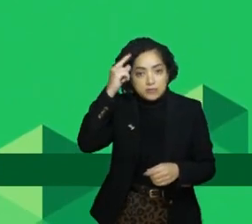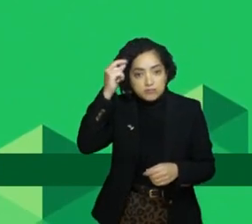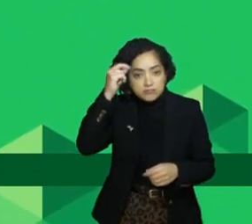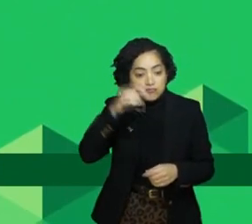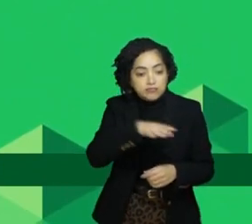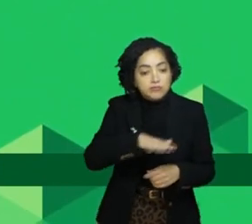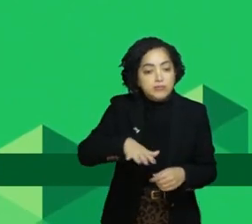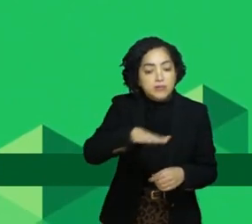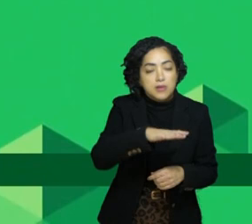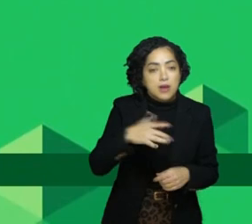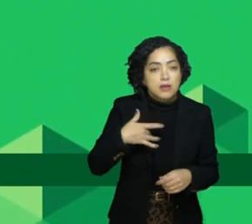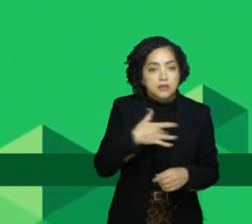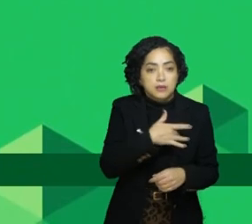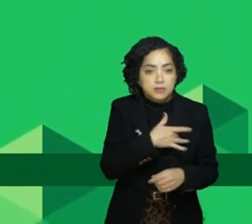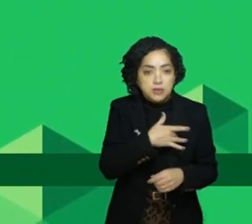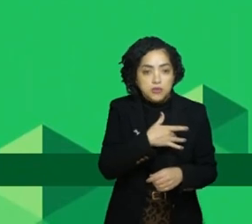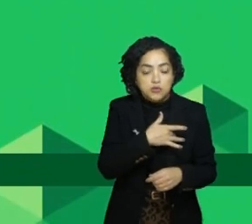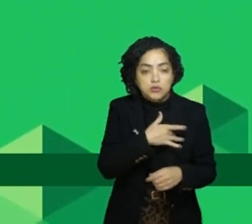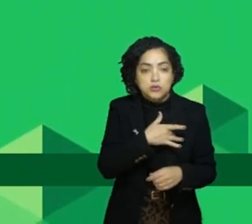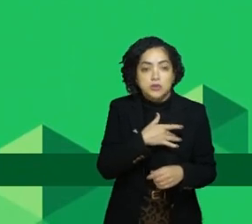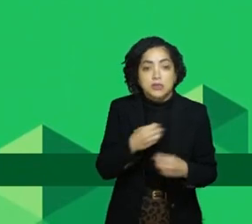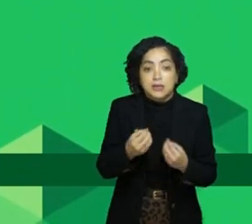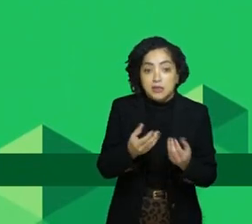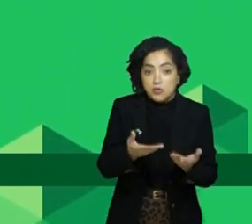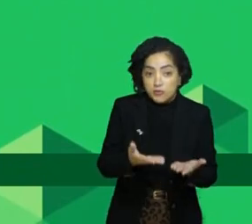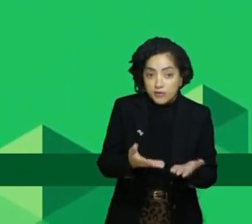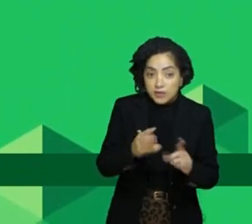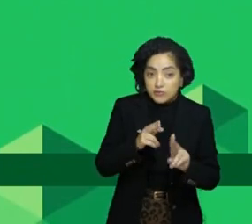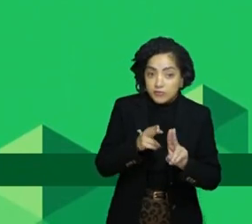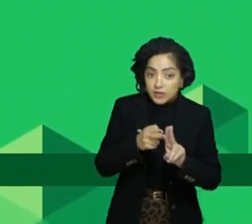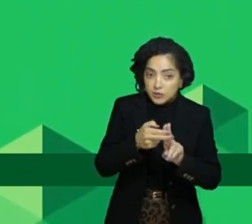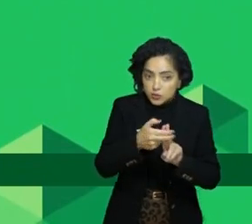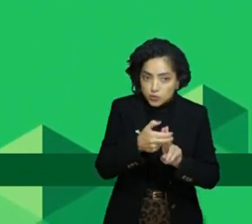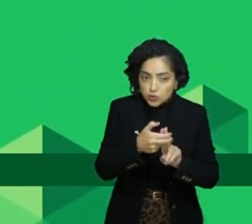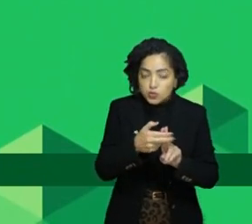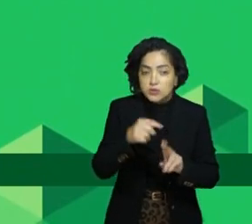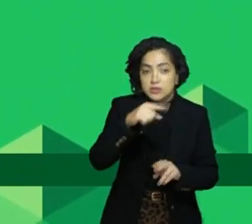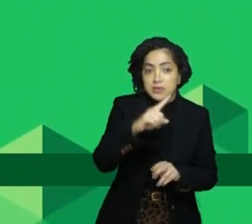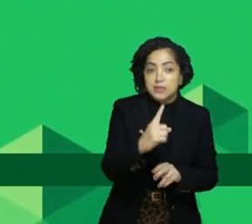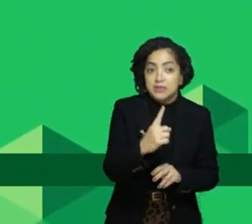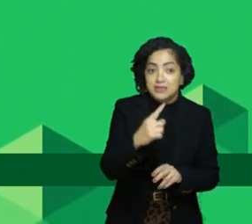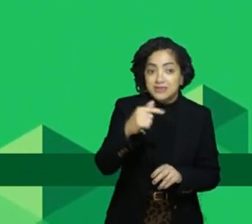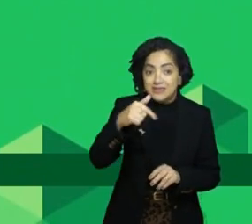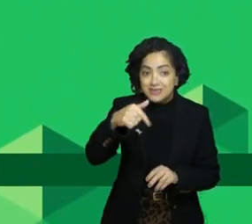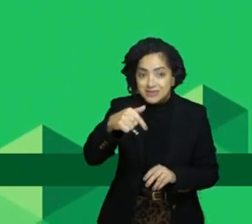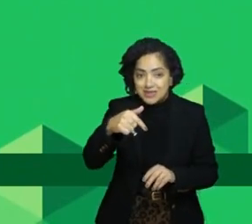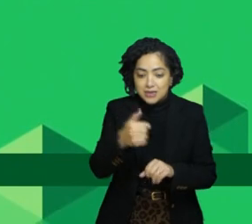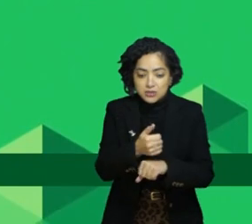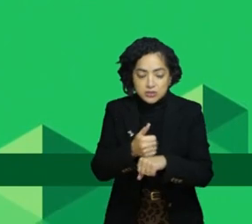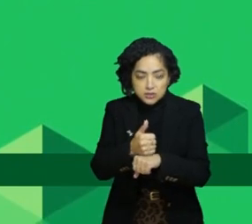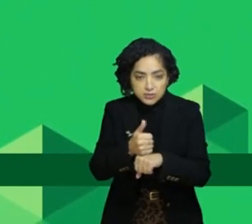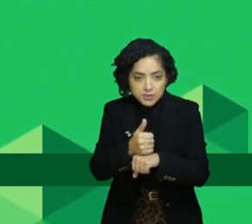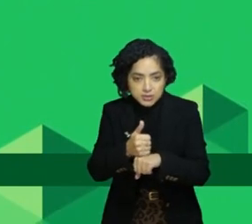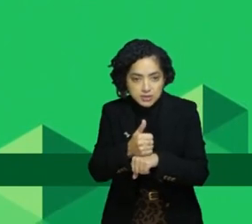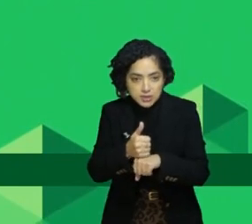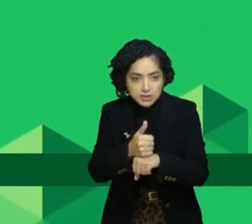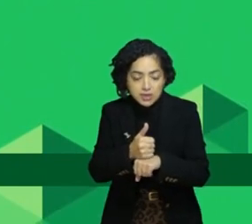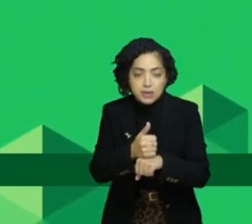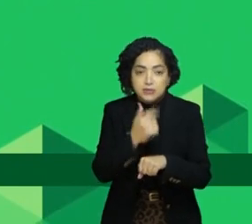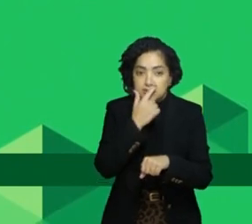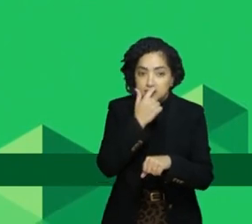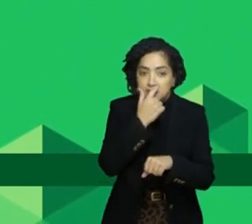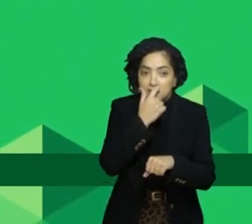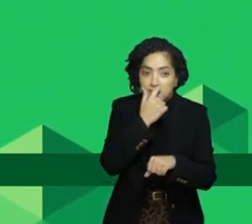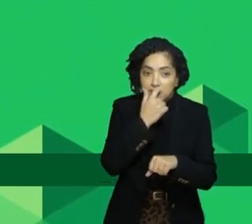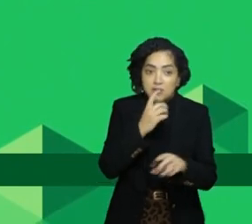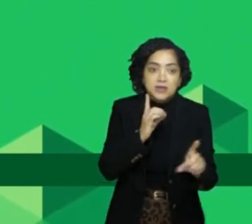saúde, que oferece, via o SUS, 17 especialidades que não são encontradas